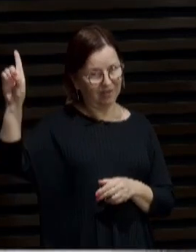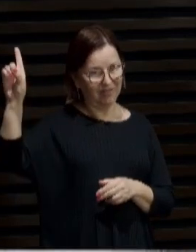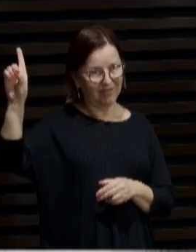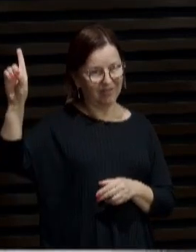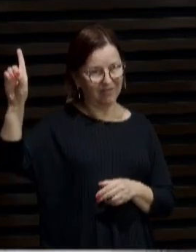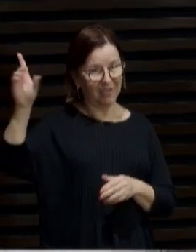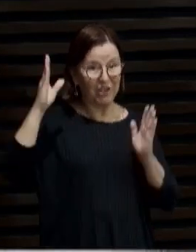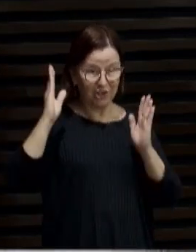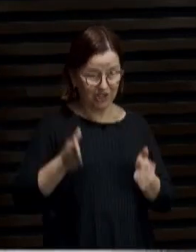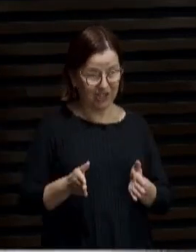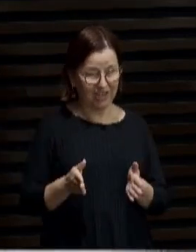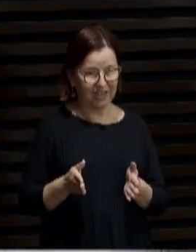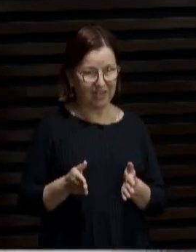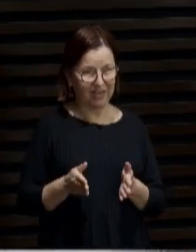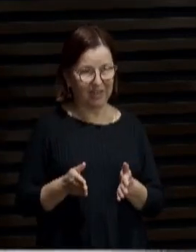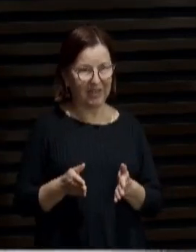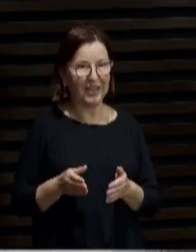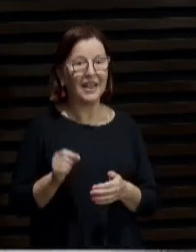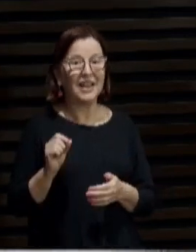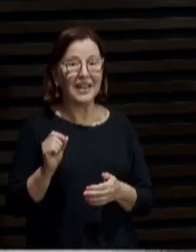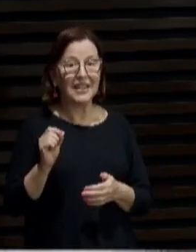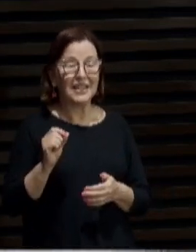Já acreditou ou não? Quem tem coragem de erguer a mão?